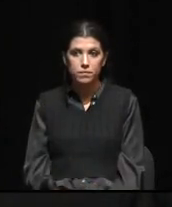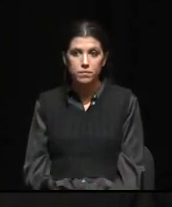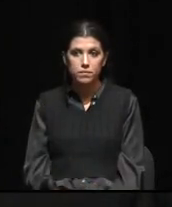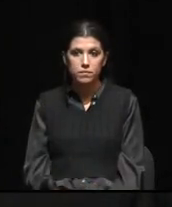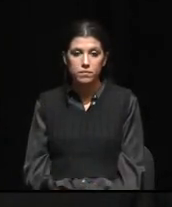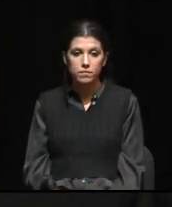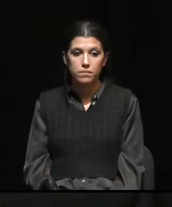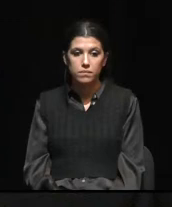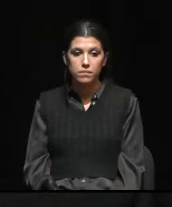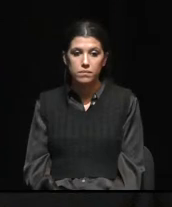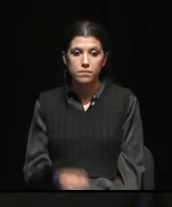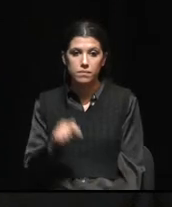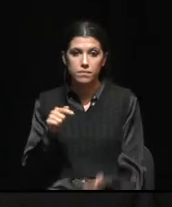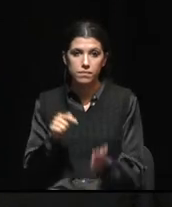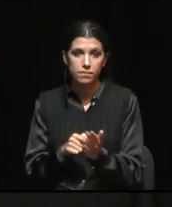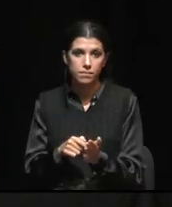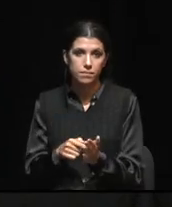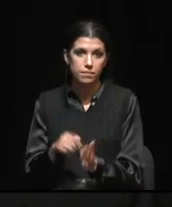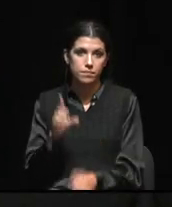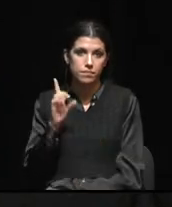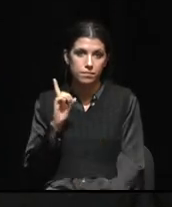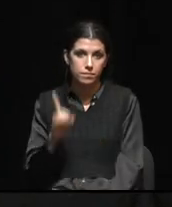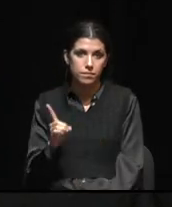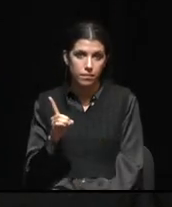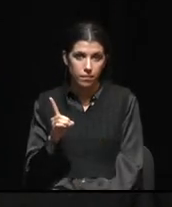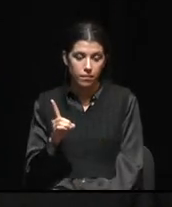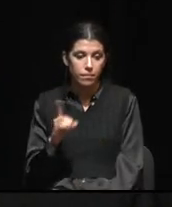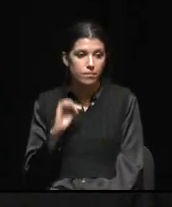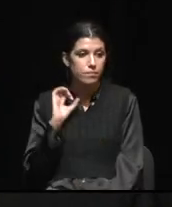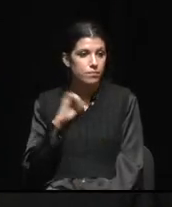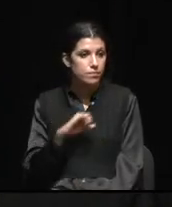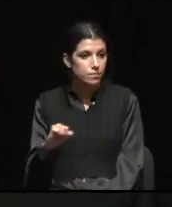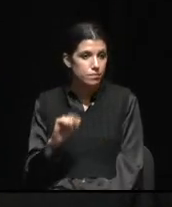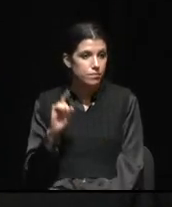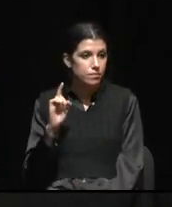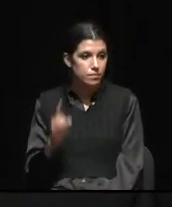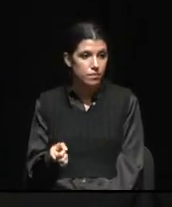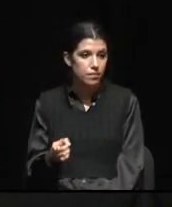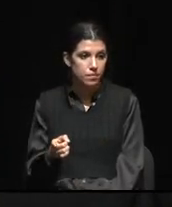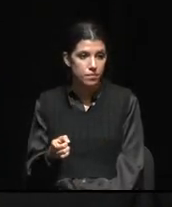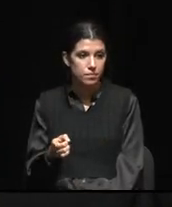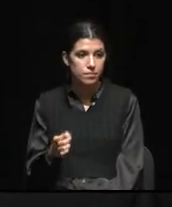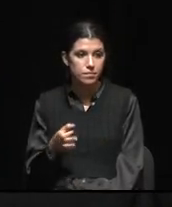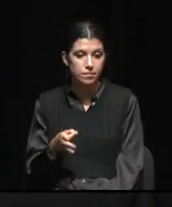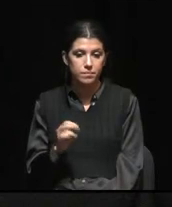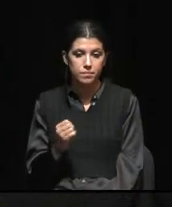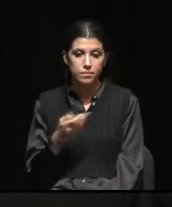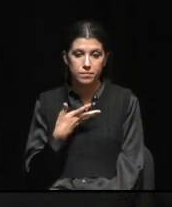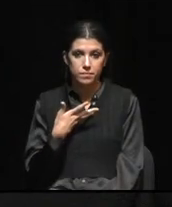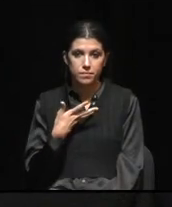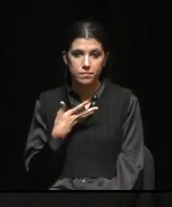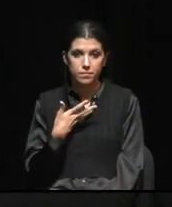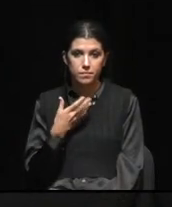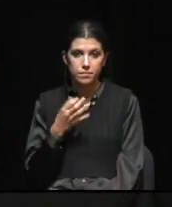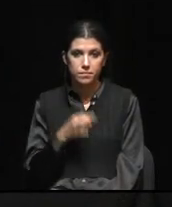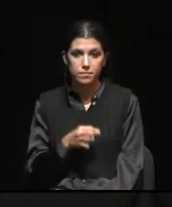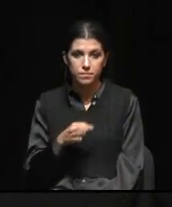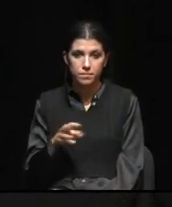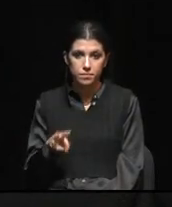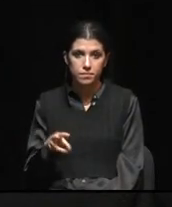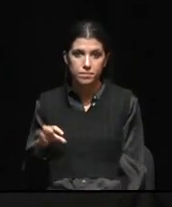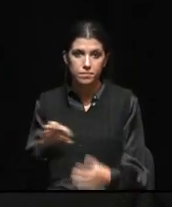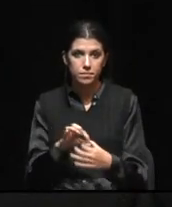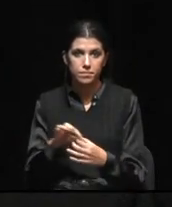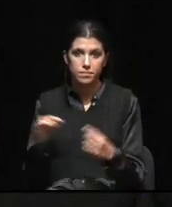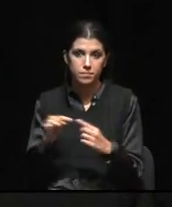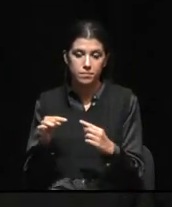aprovado ponto seis quem Vota contra PSD PPM aliança